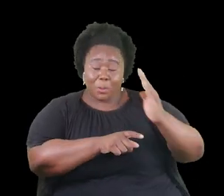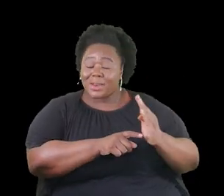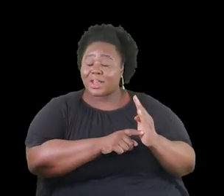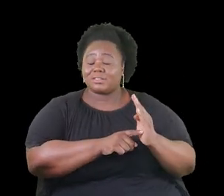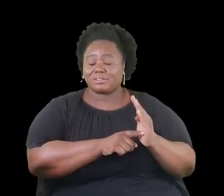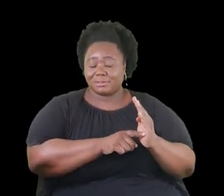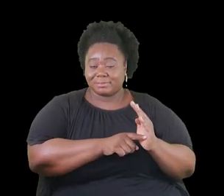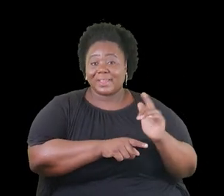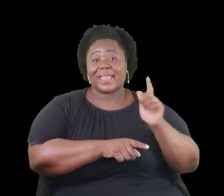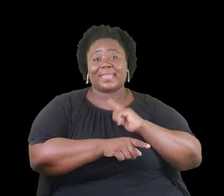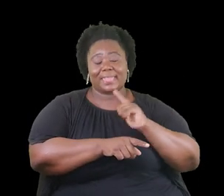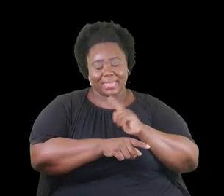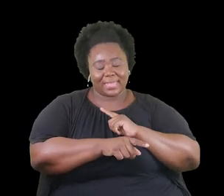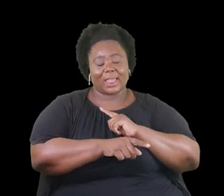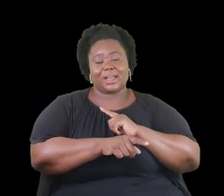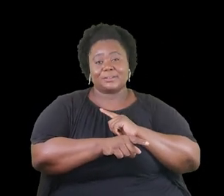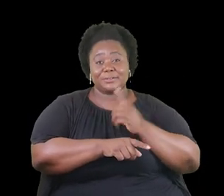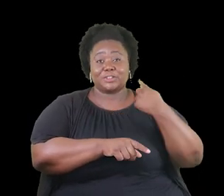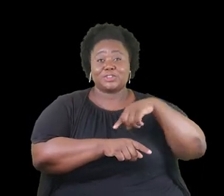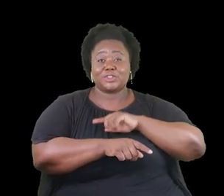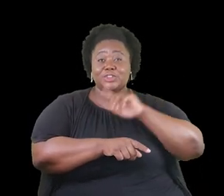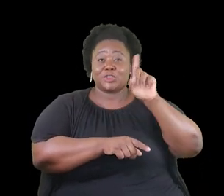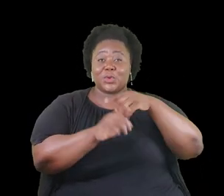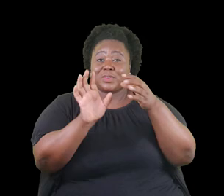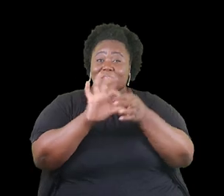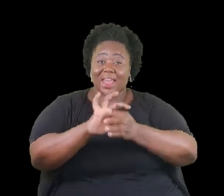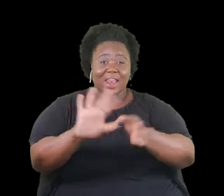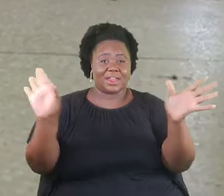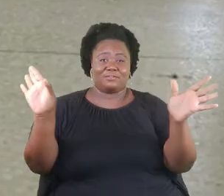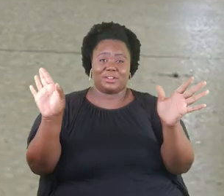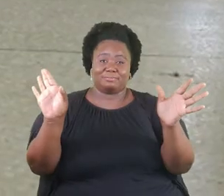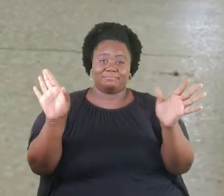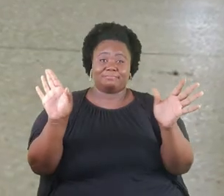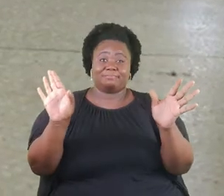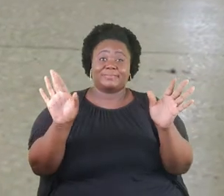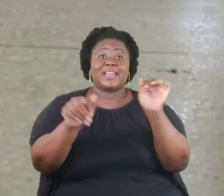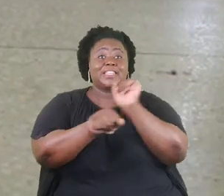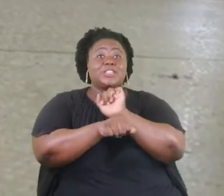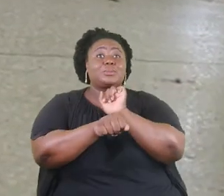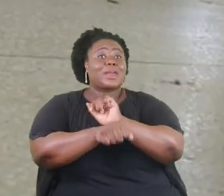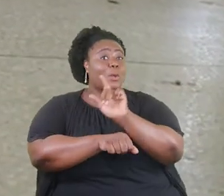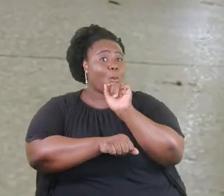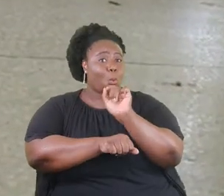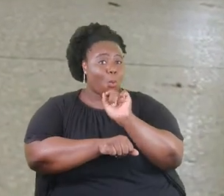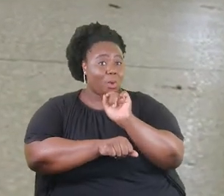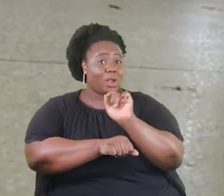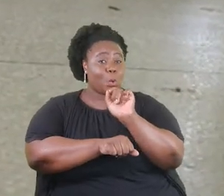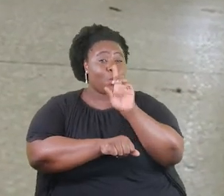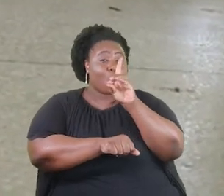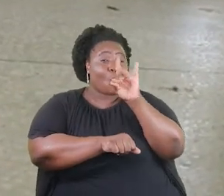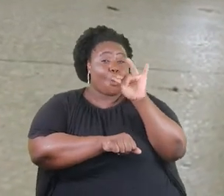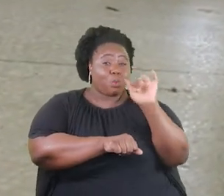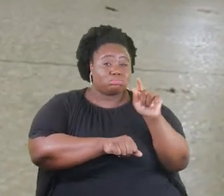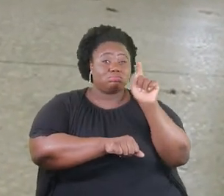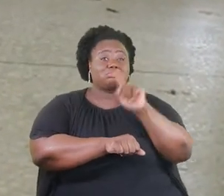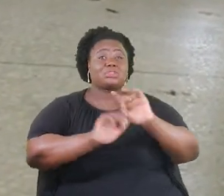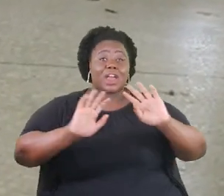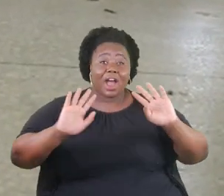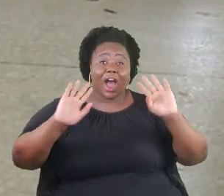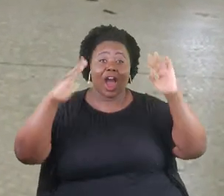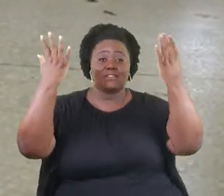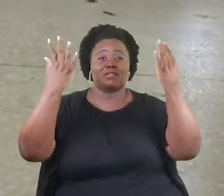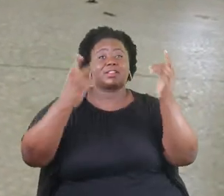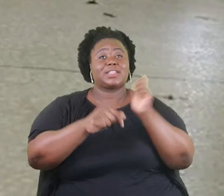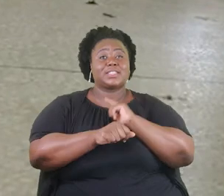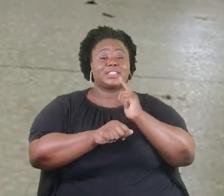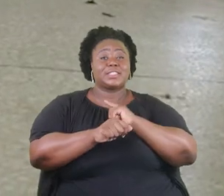nação haja indícios de que sejamos independentes. Esperamos que um dia essa festividade